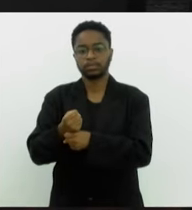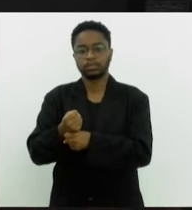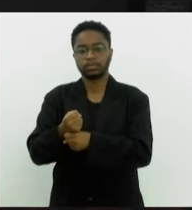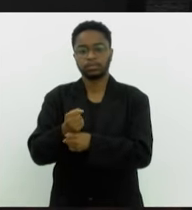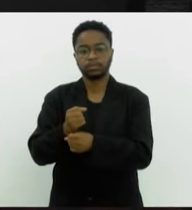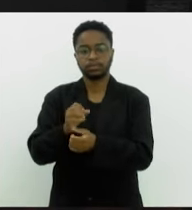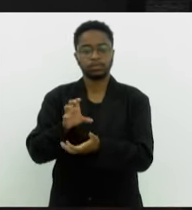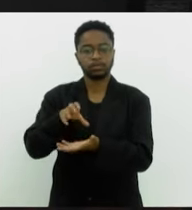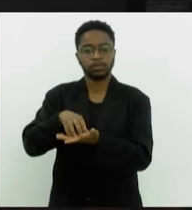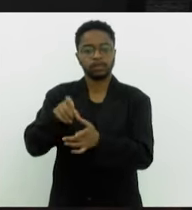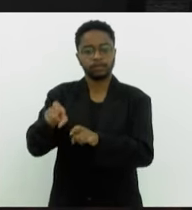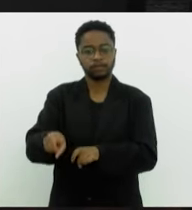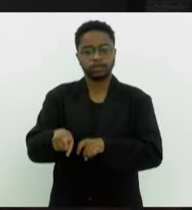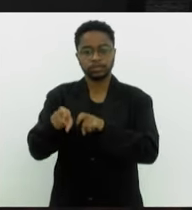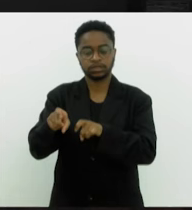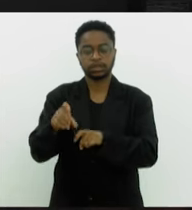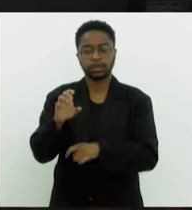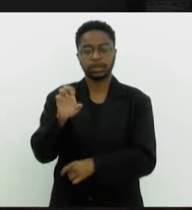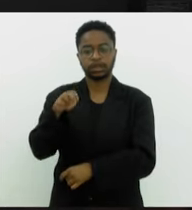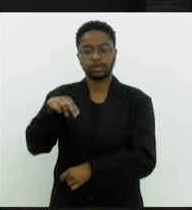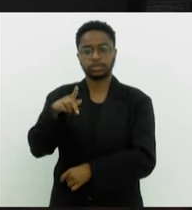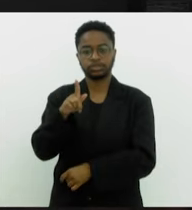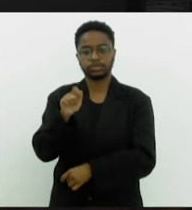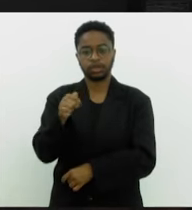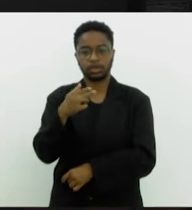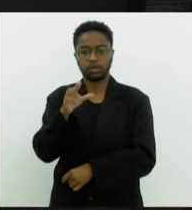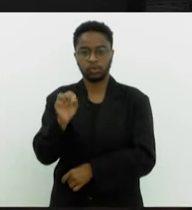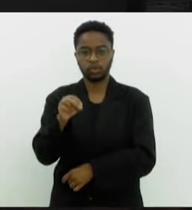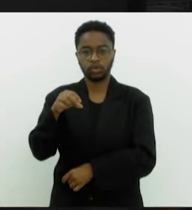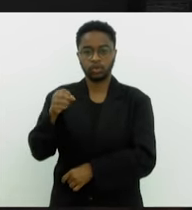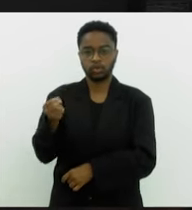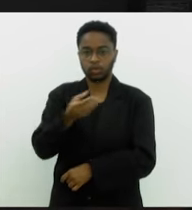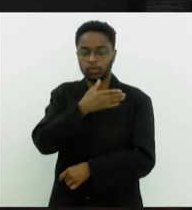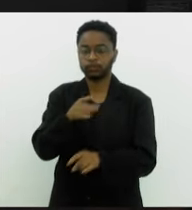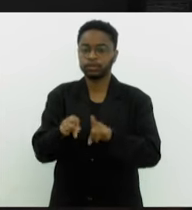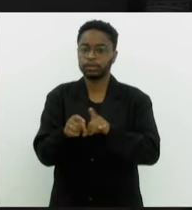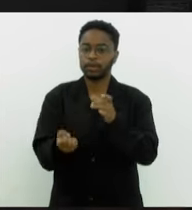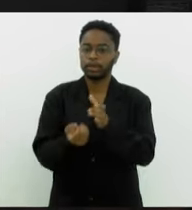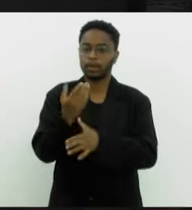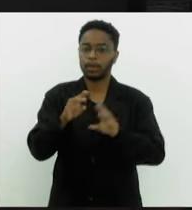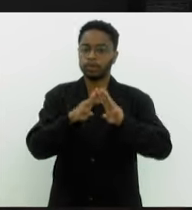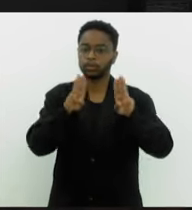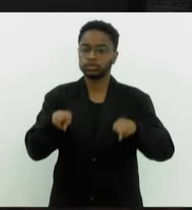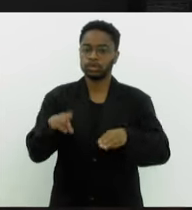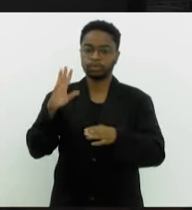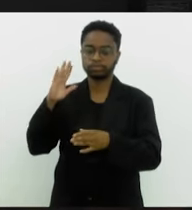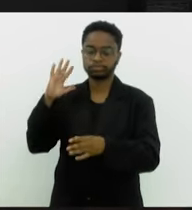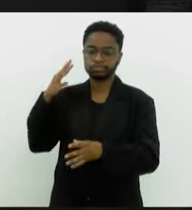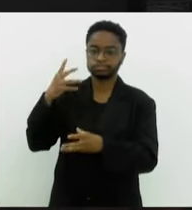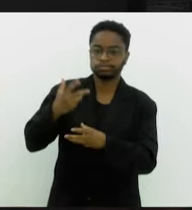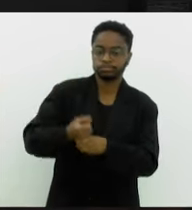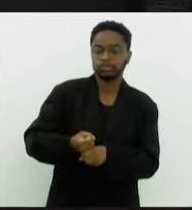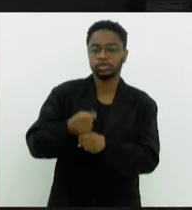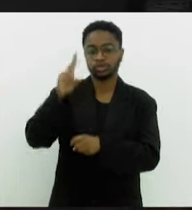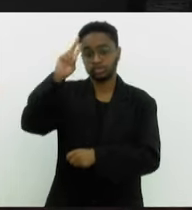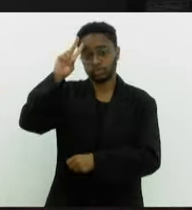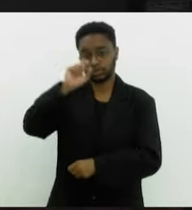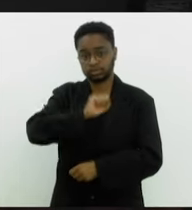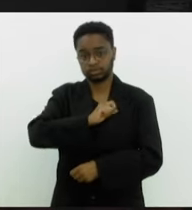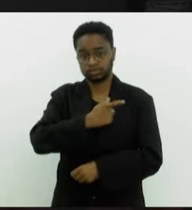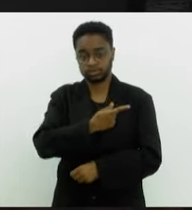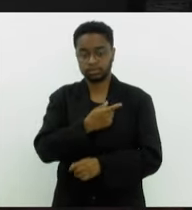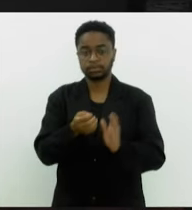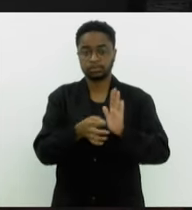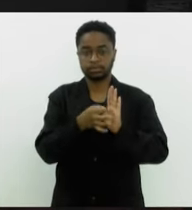equipamentos da Fazenda do Engenho Novo e a implantação do Museu Histórico de São Gonçalo. Parecer da Comissão de